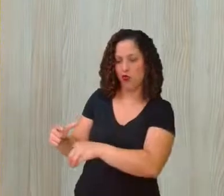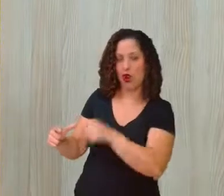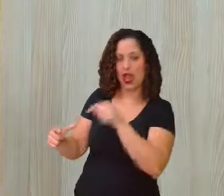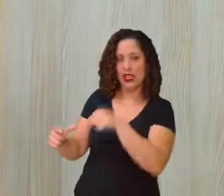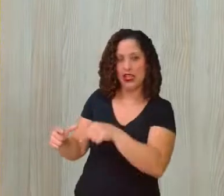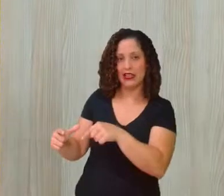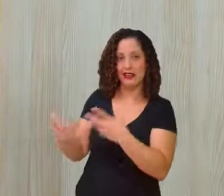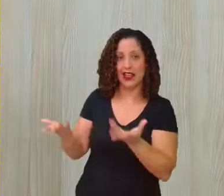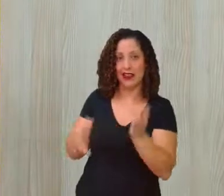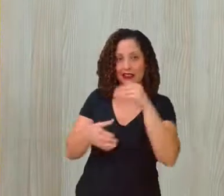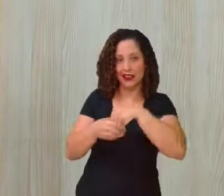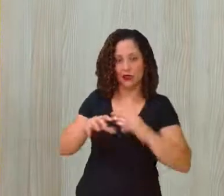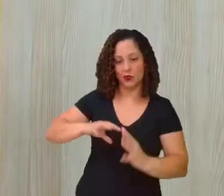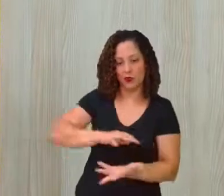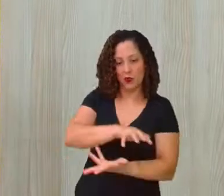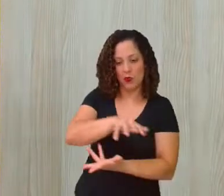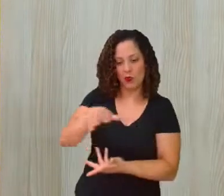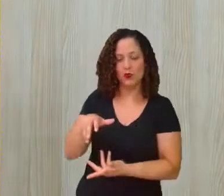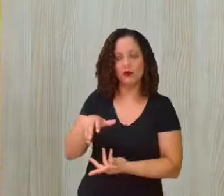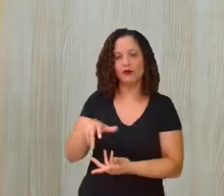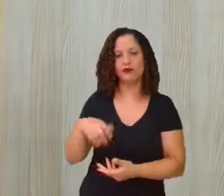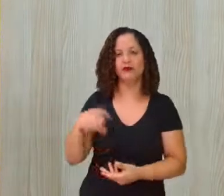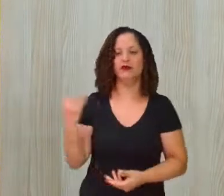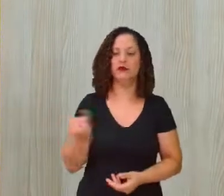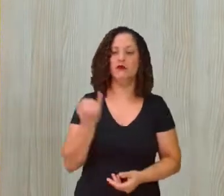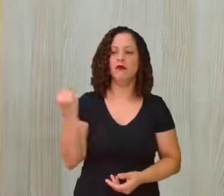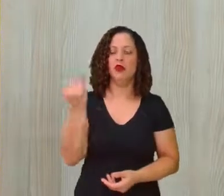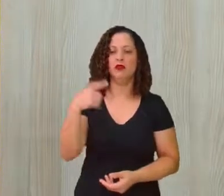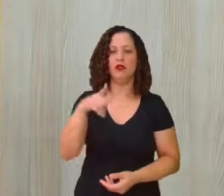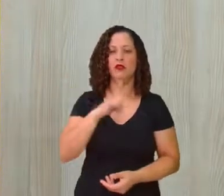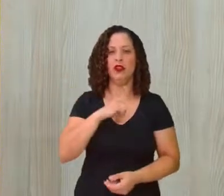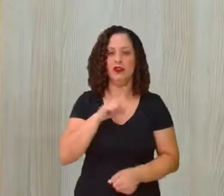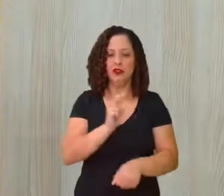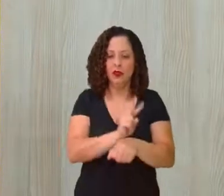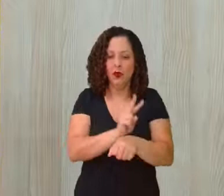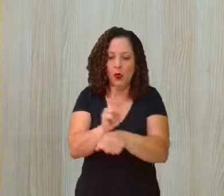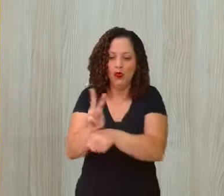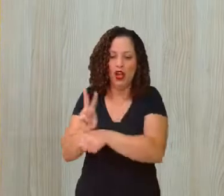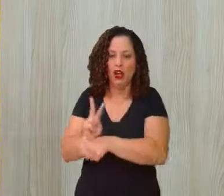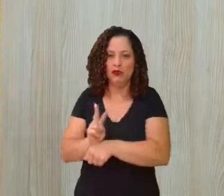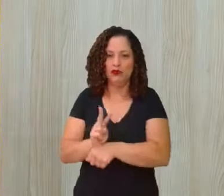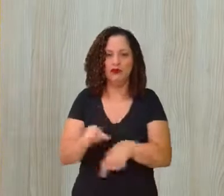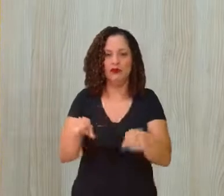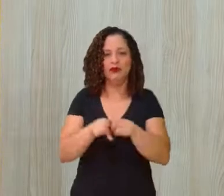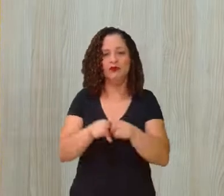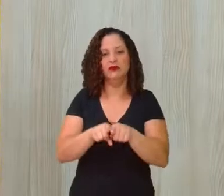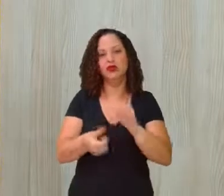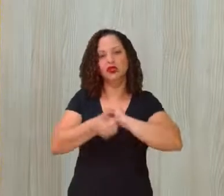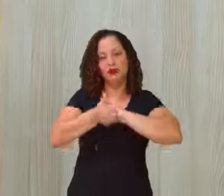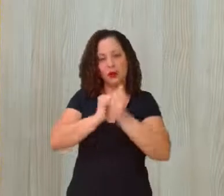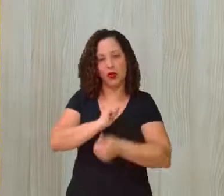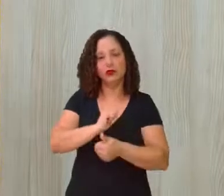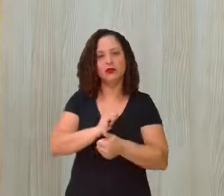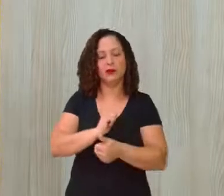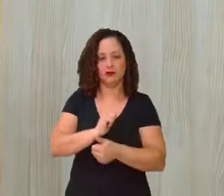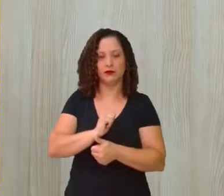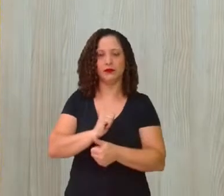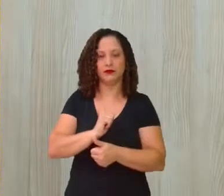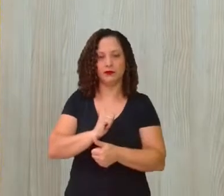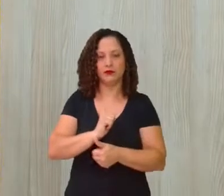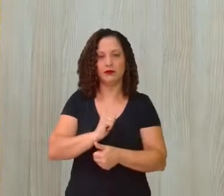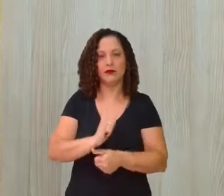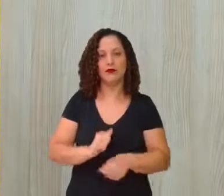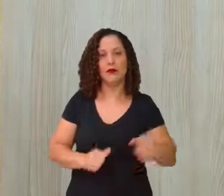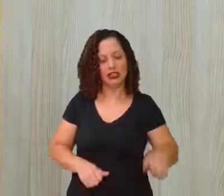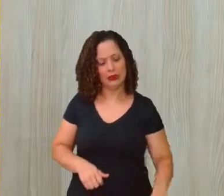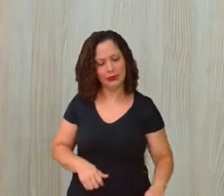nosso planeta. Então é importante, muito importante esse cuidado, e aí esse cuidado do esporte, né, professor? Está trabalhando já desde